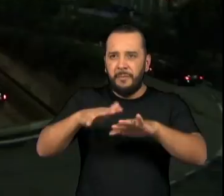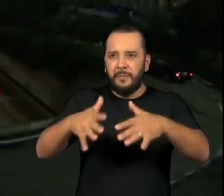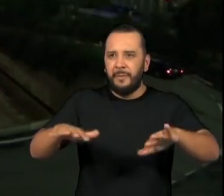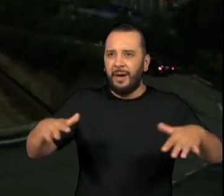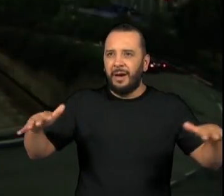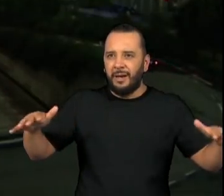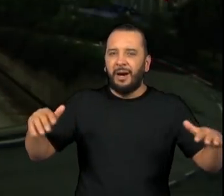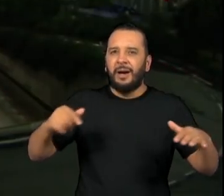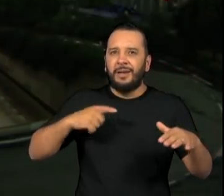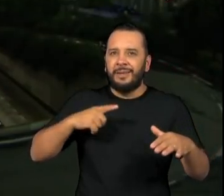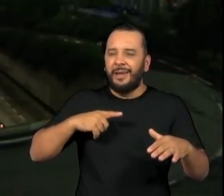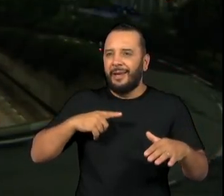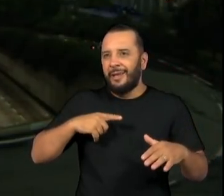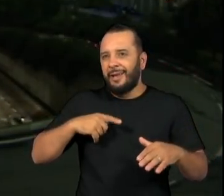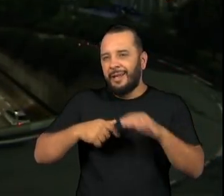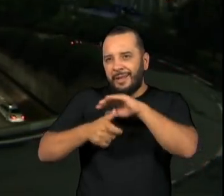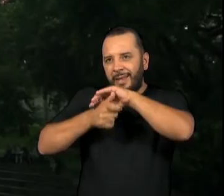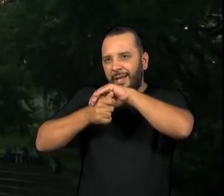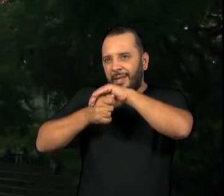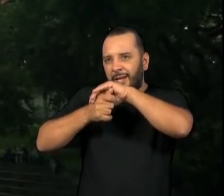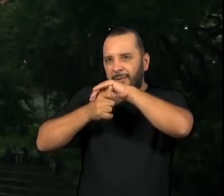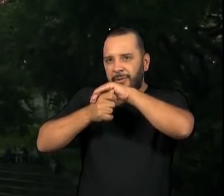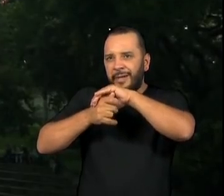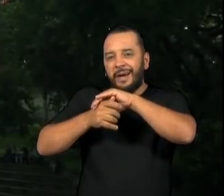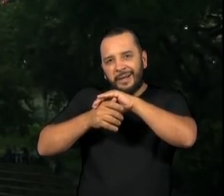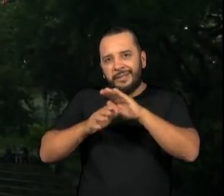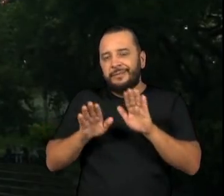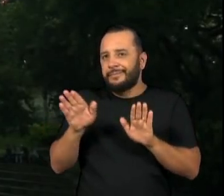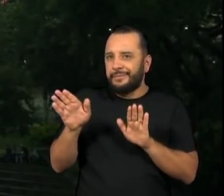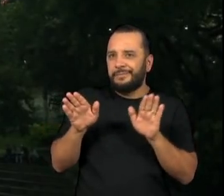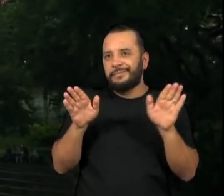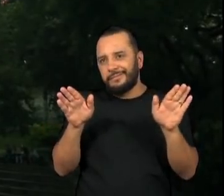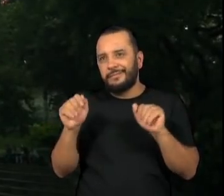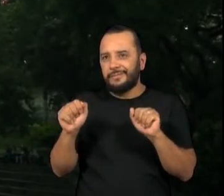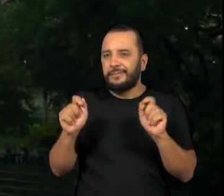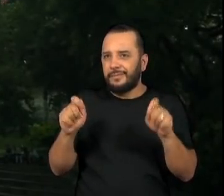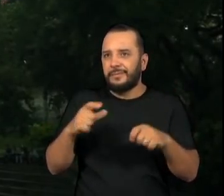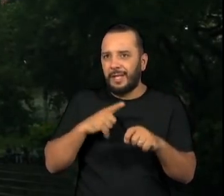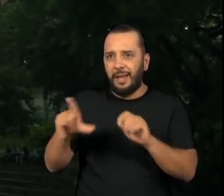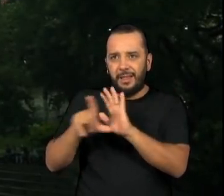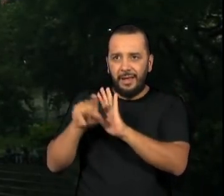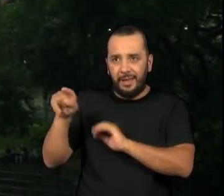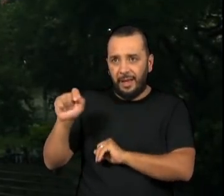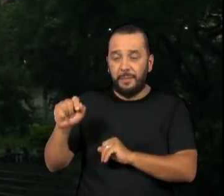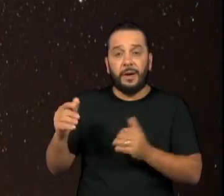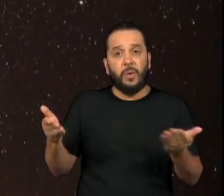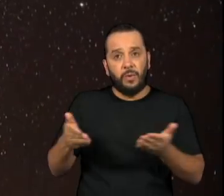marinhas. Hoje, existem 2 projetos de lei em tramitação na